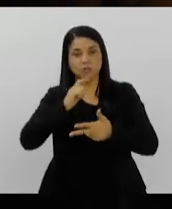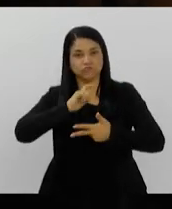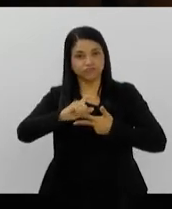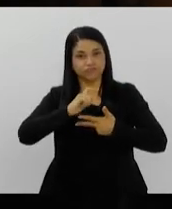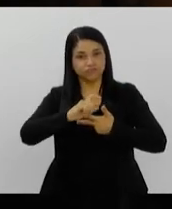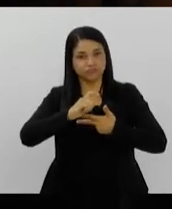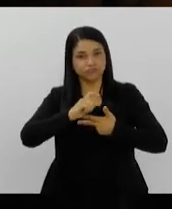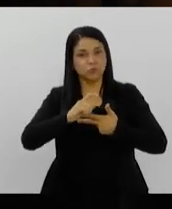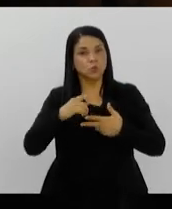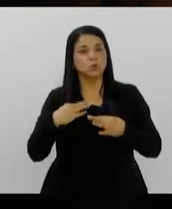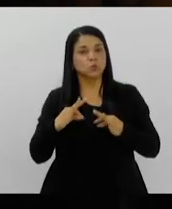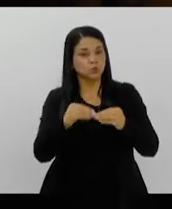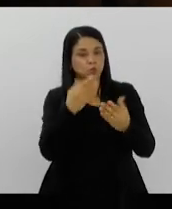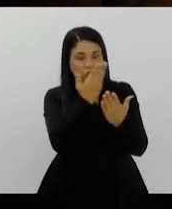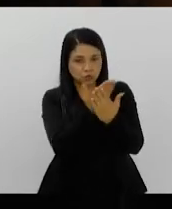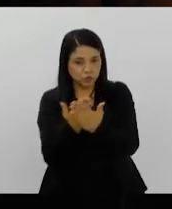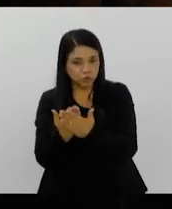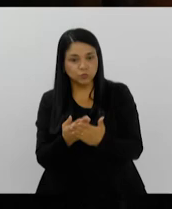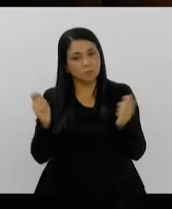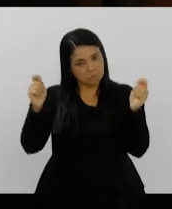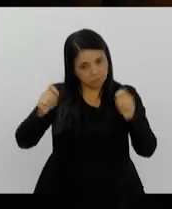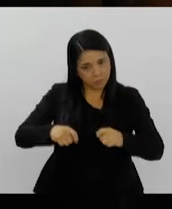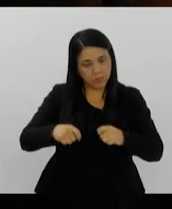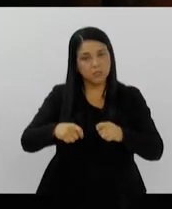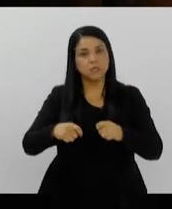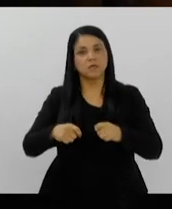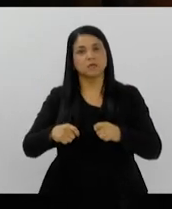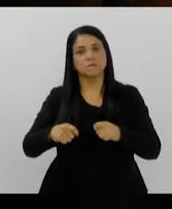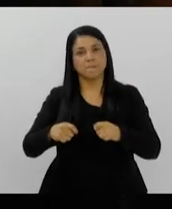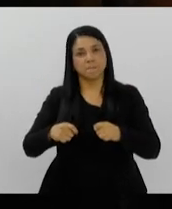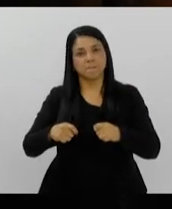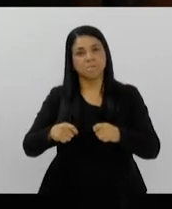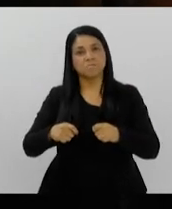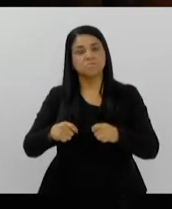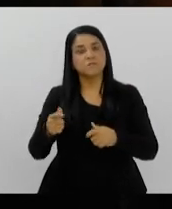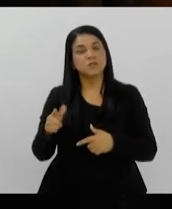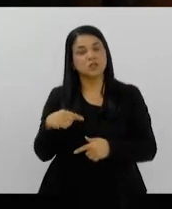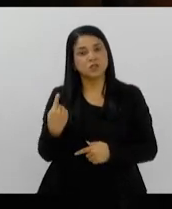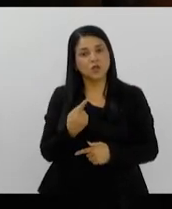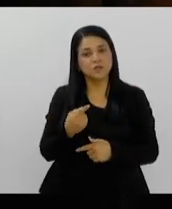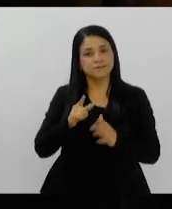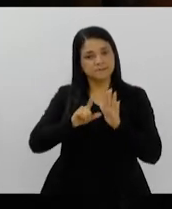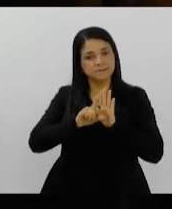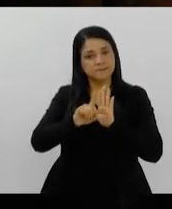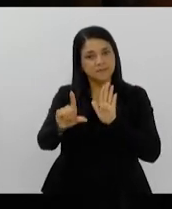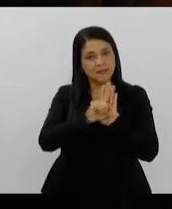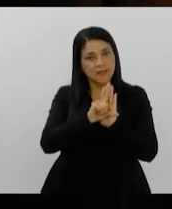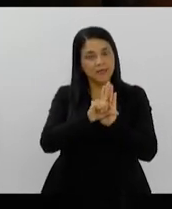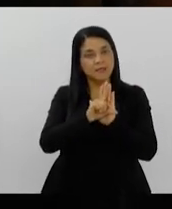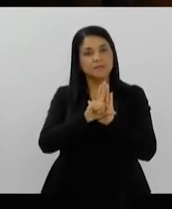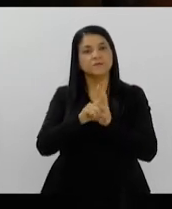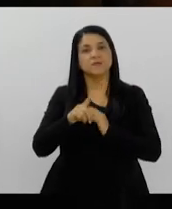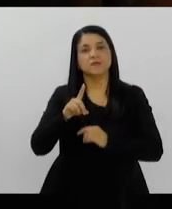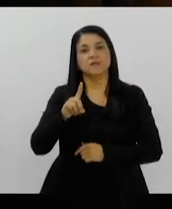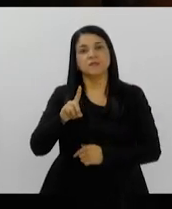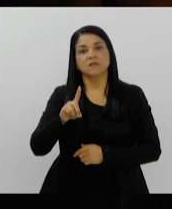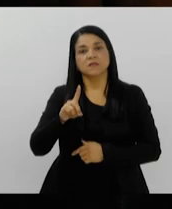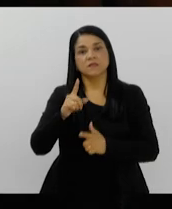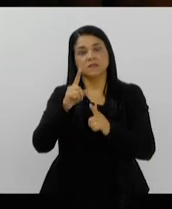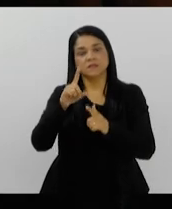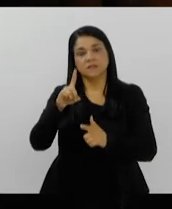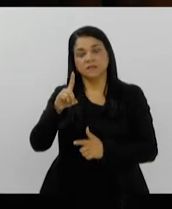com todos os estudos que teria capacidade para fazer, para a gente ter uma legislação de devedor quanto mais e